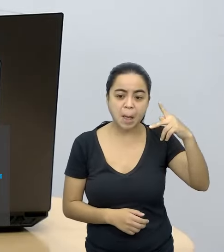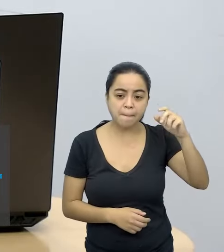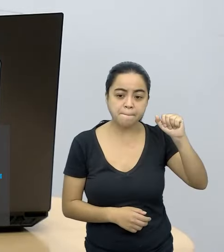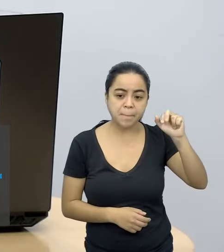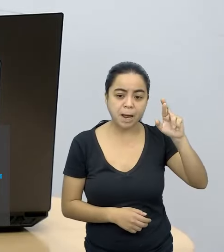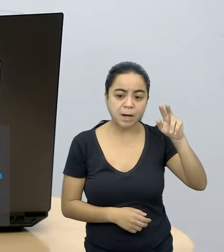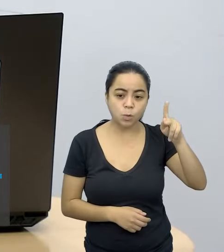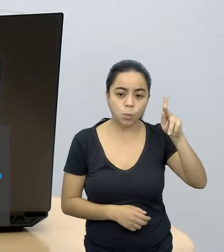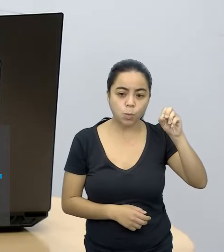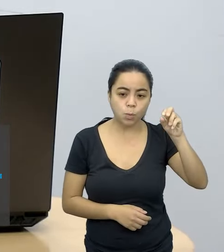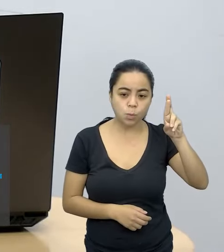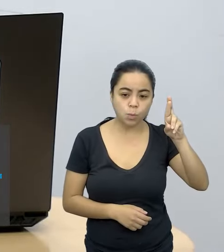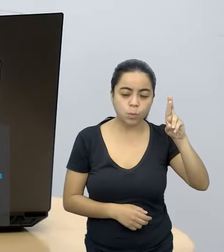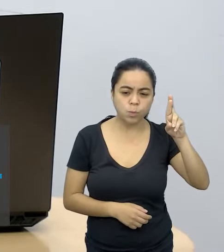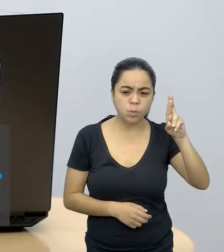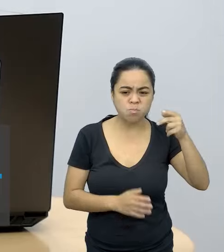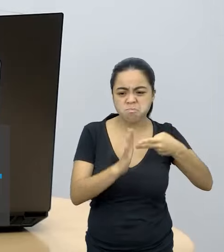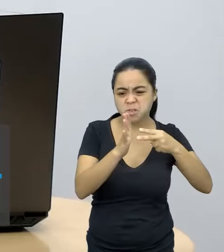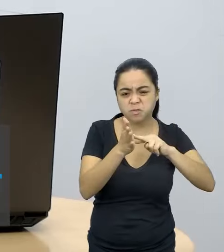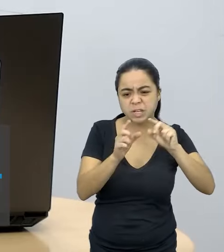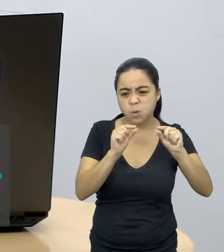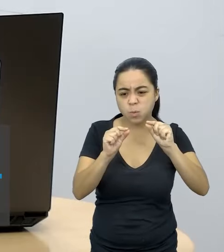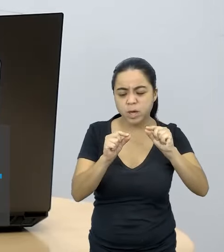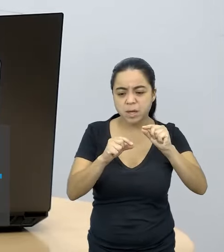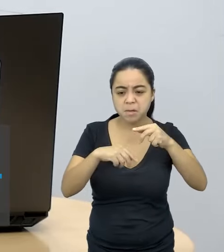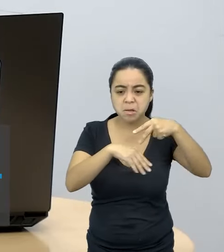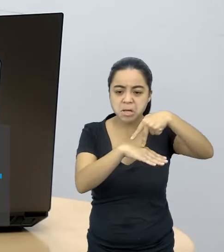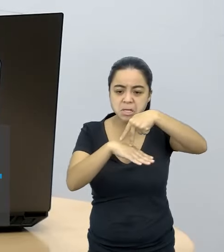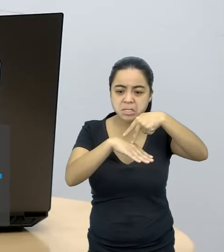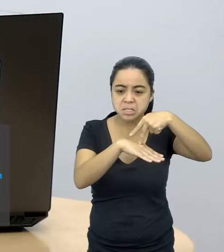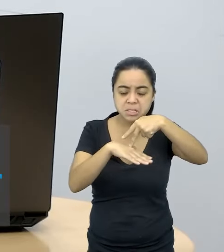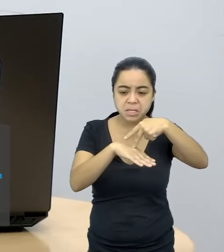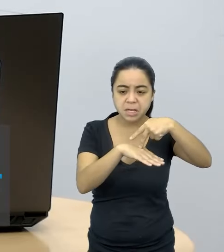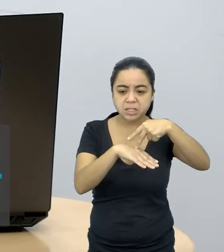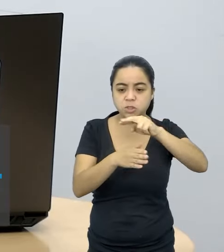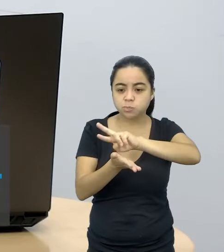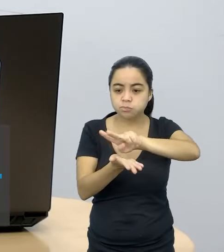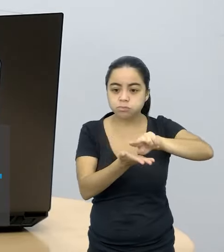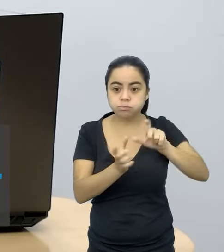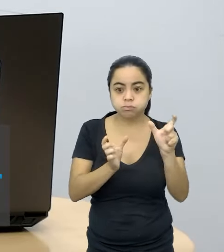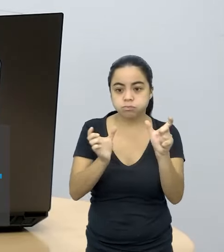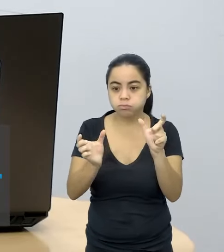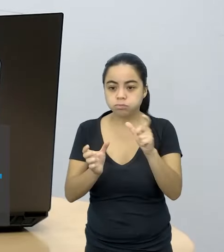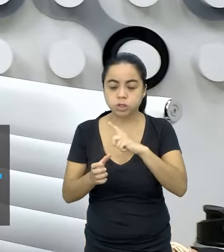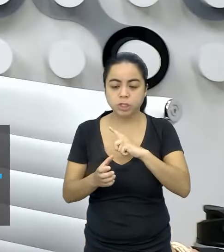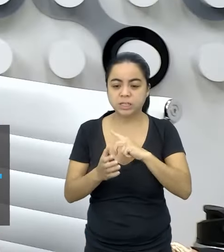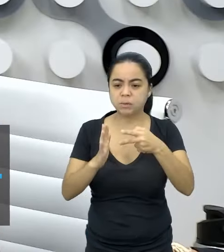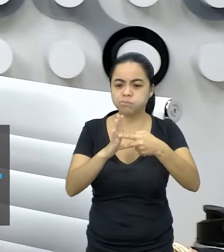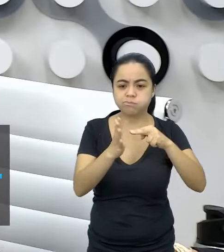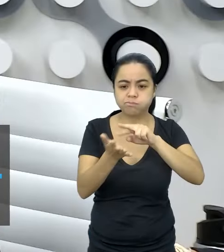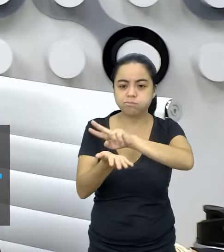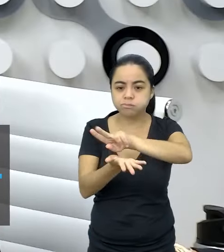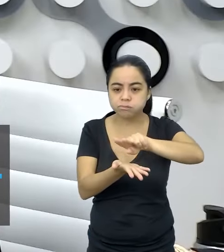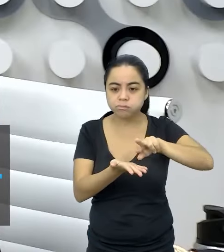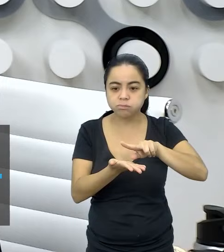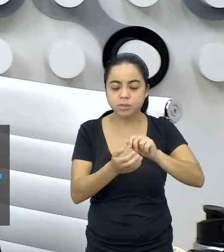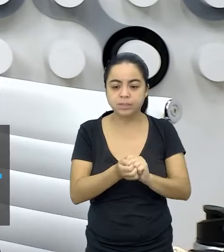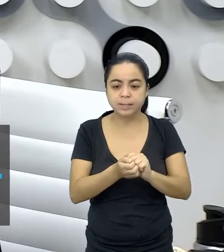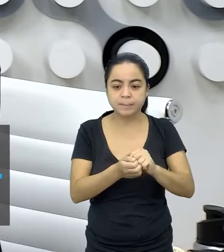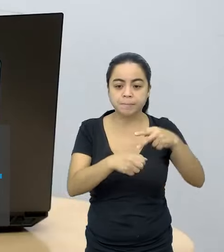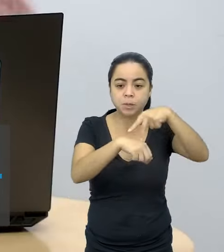próprio skate tem várias gírias, várias palavrinhas, né? Que podem fazer pesquisas. Das manobras, né, Vivi? Das manobras do